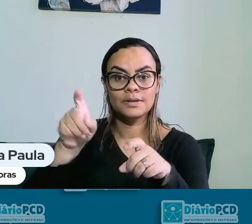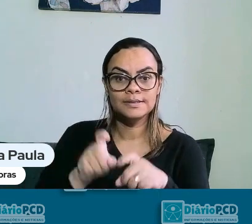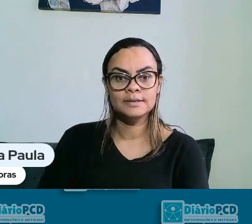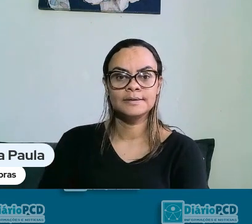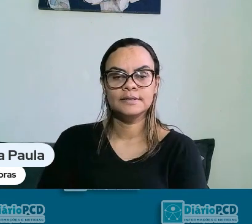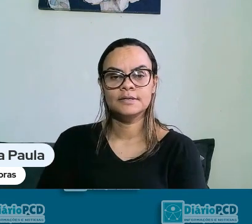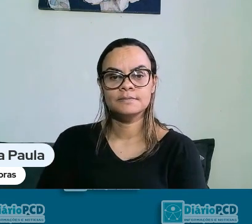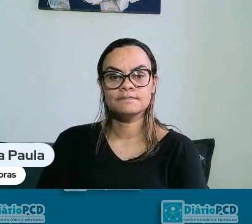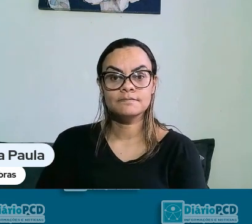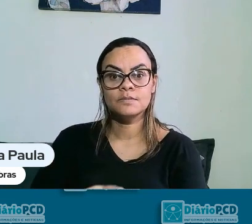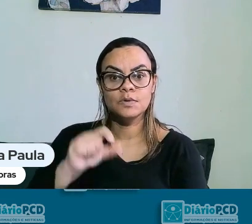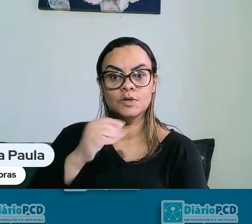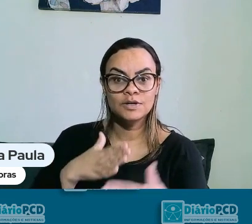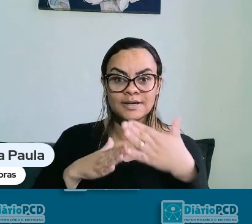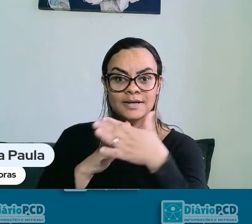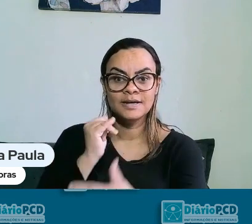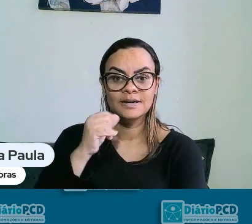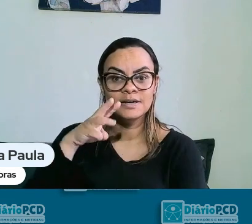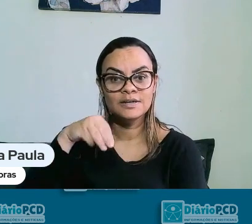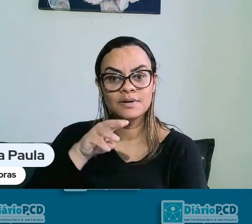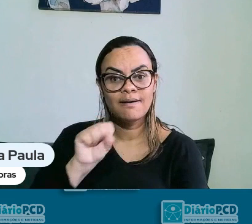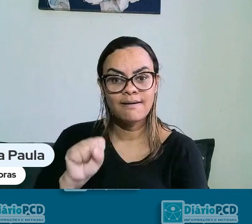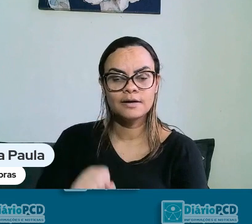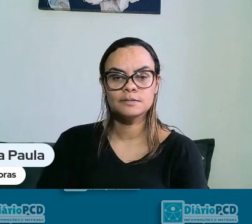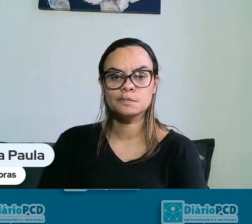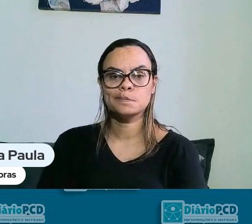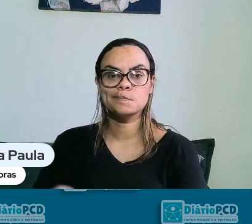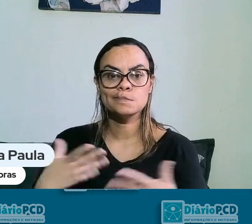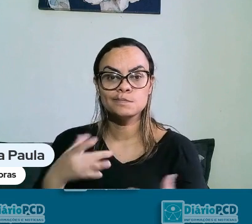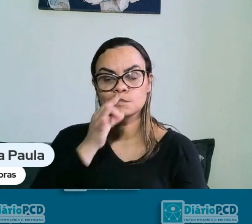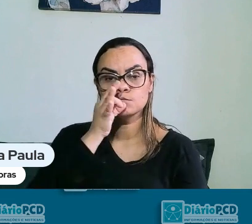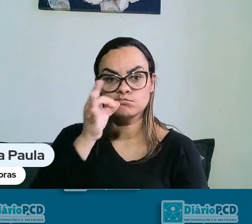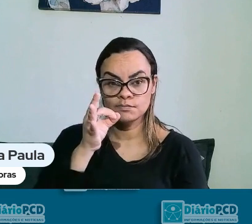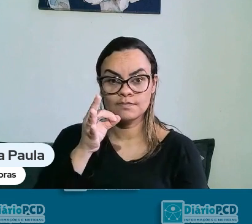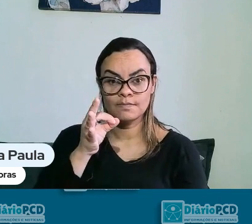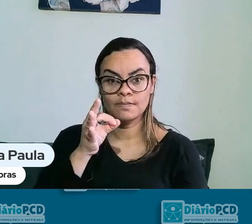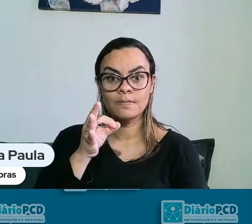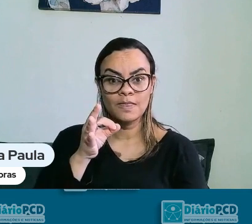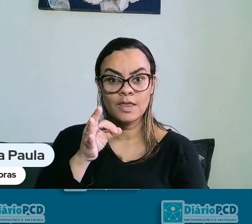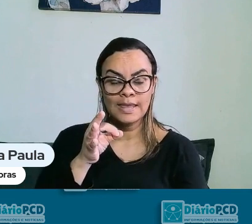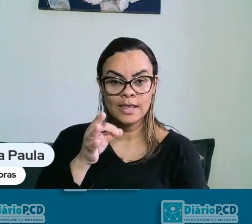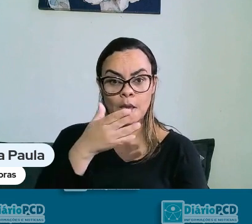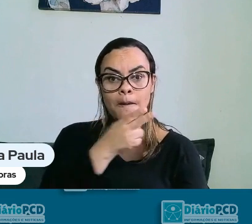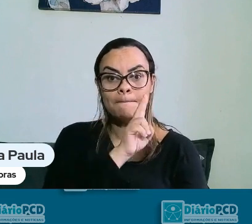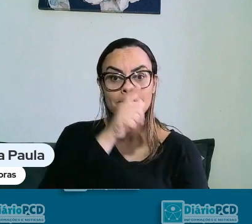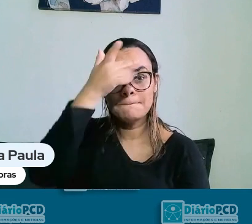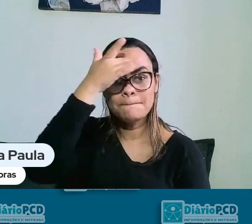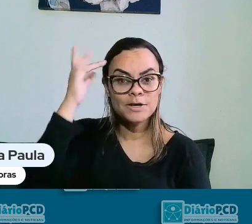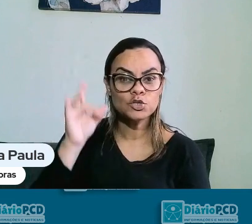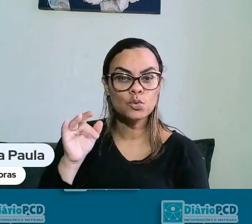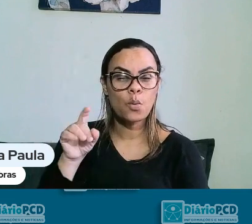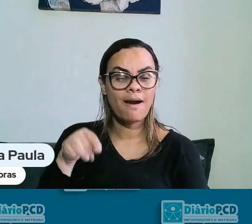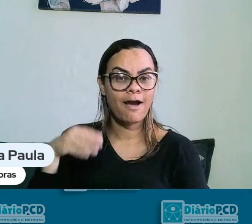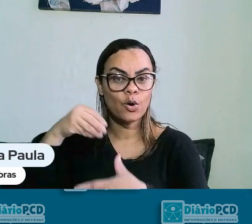que decide o teto do ICMS? Qual é a opinião do principal nome dentro do